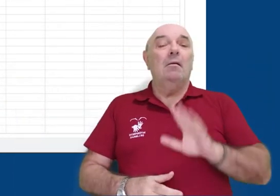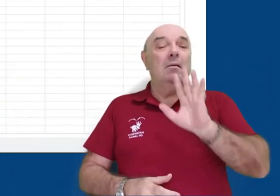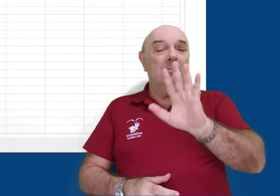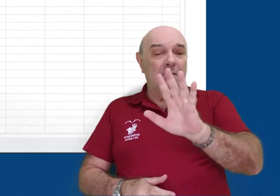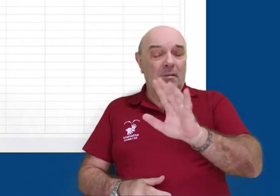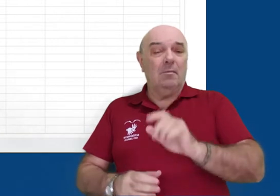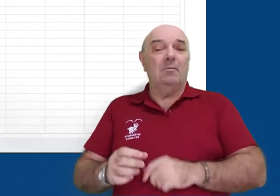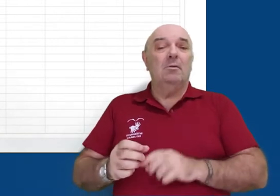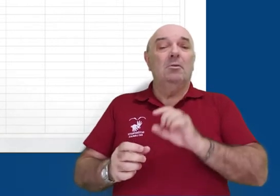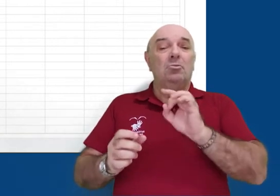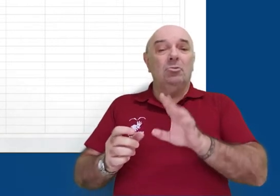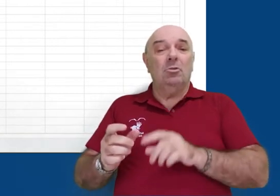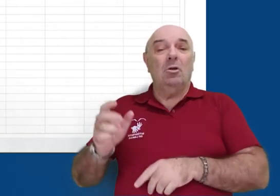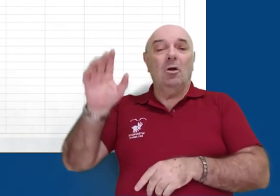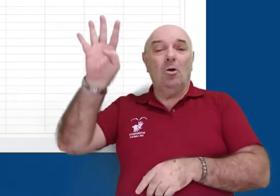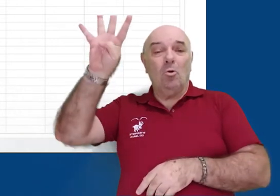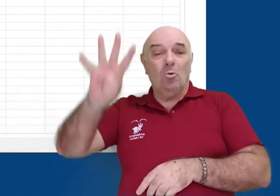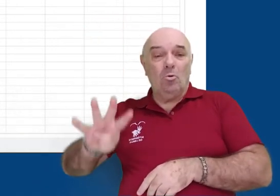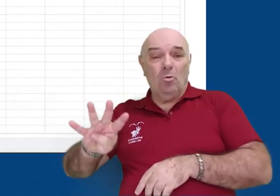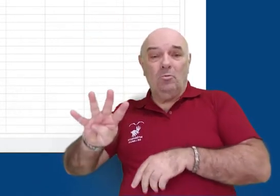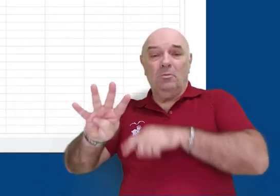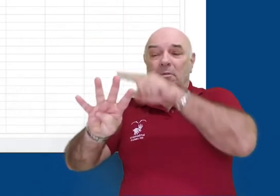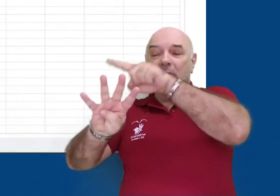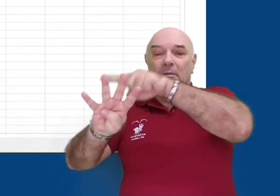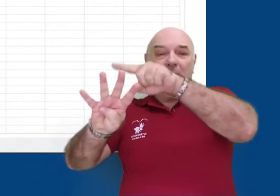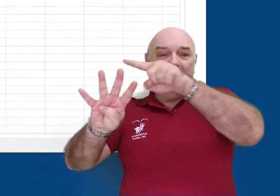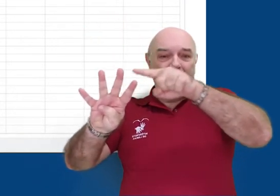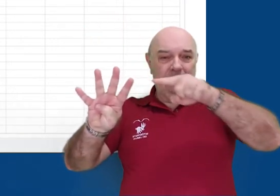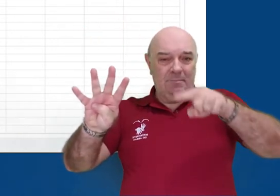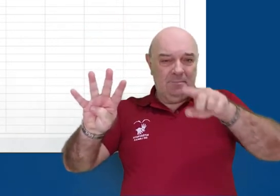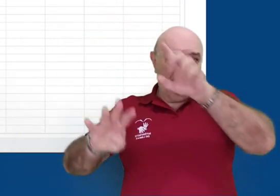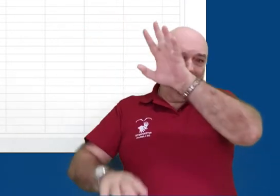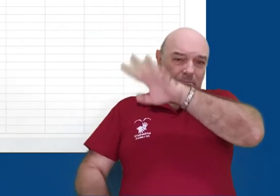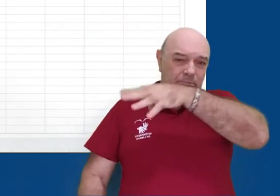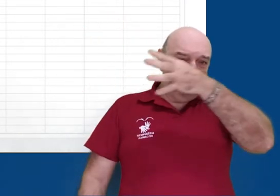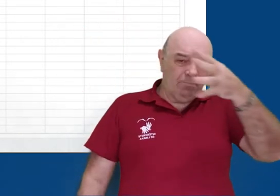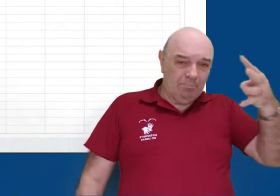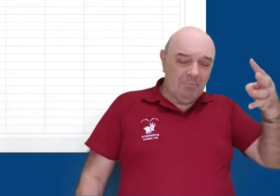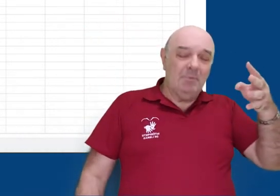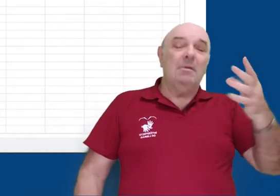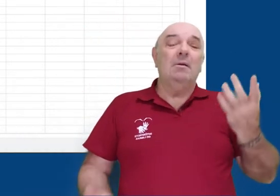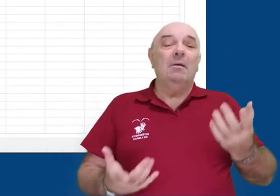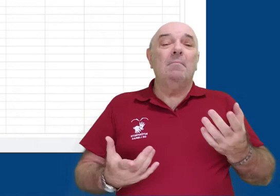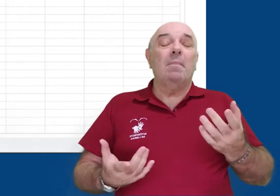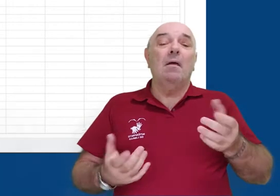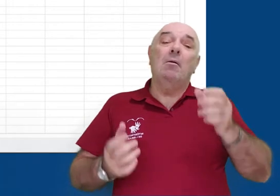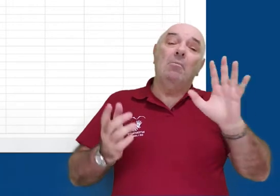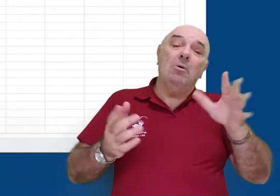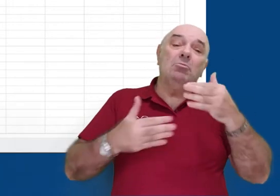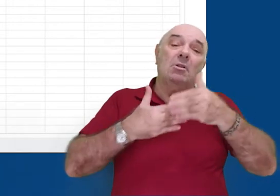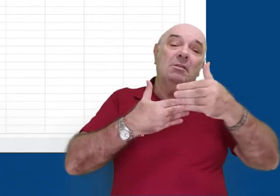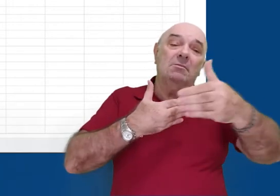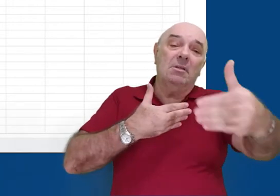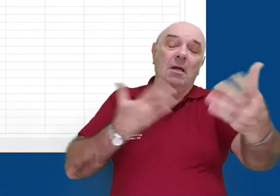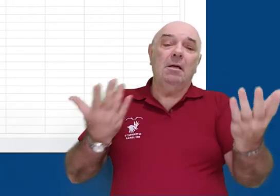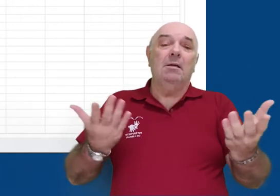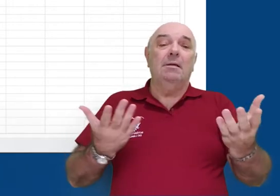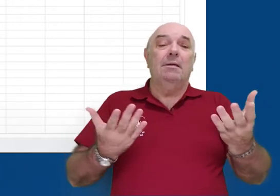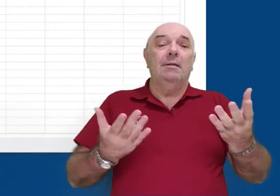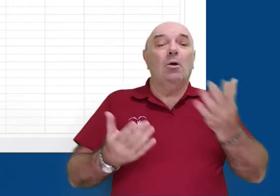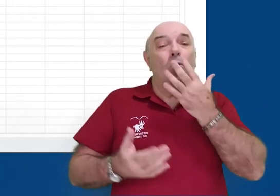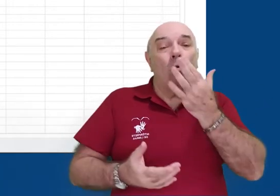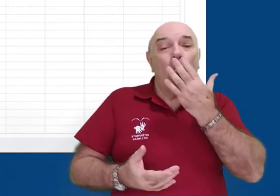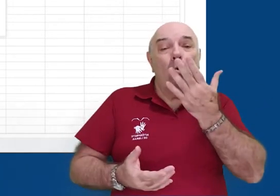opção se aplica apenas às colunas que as cores foram alteradas e podemos escolher classificar entre cor de preenchimento